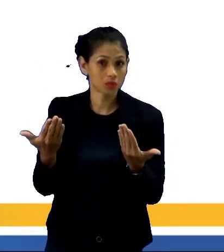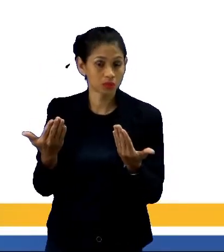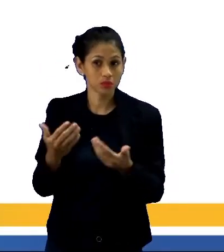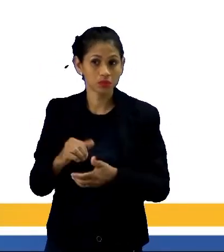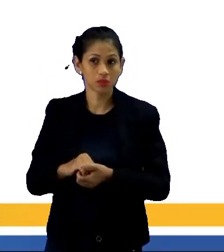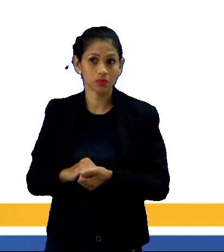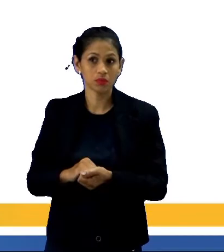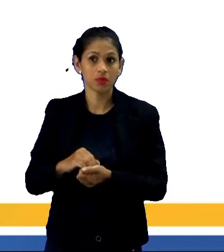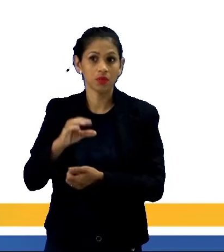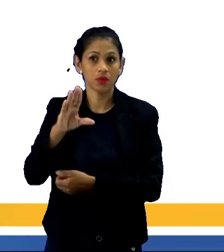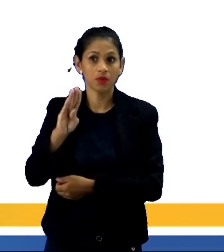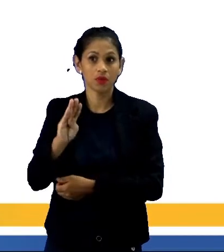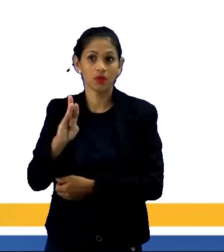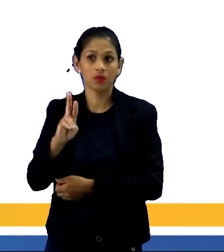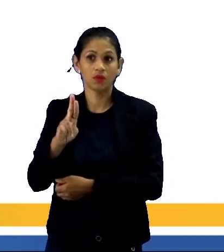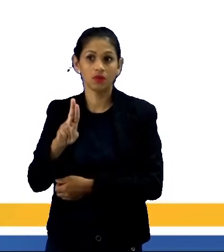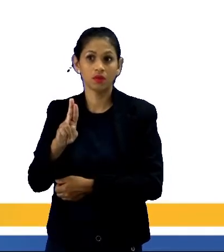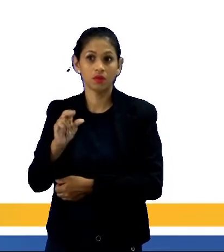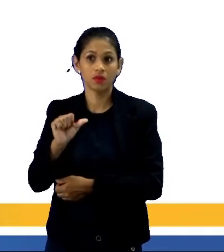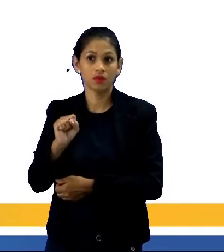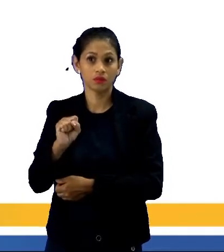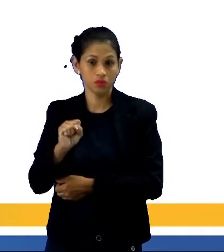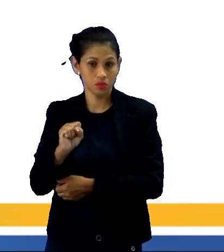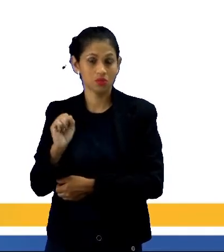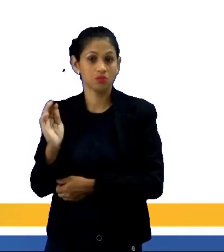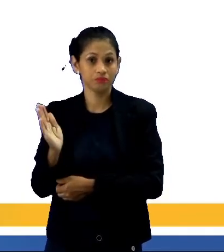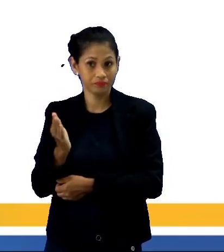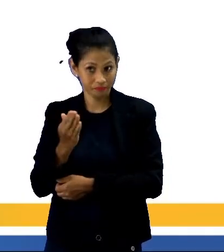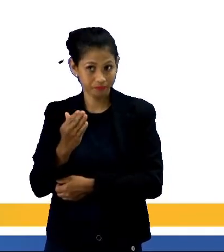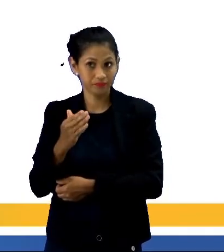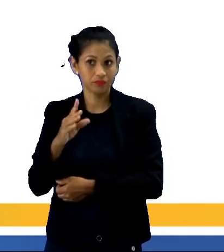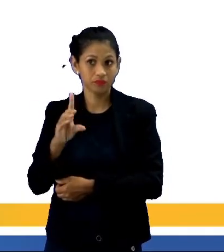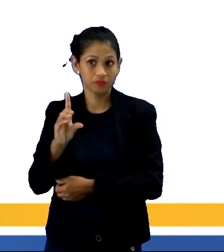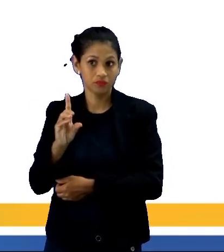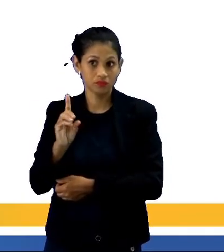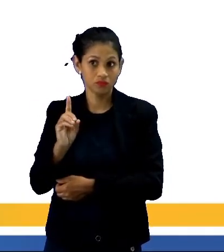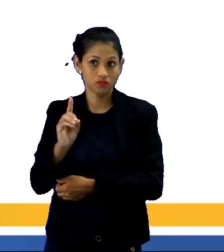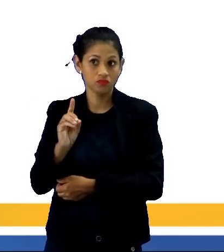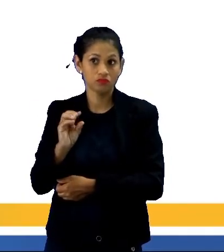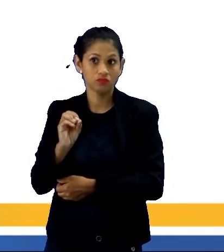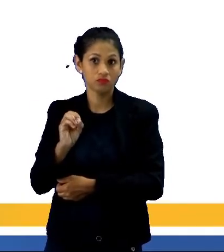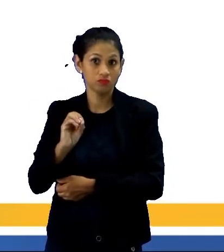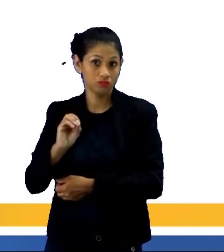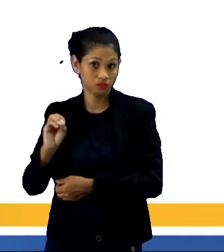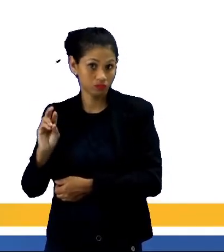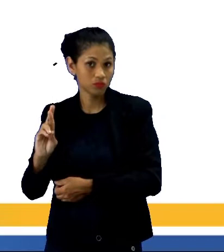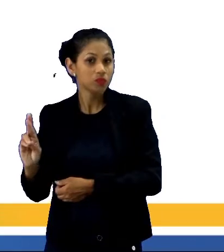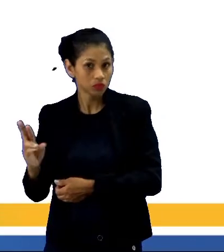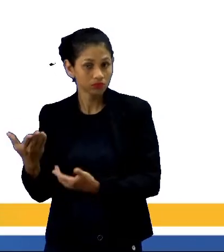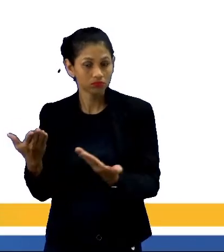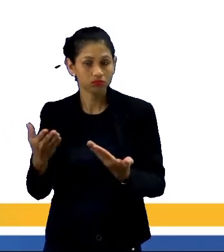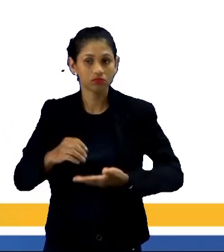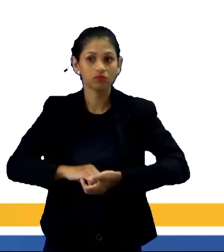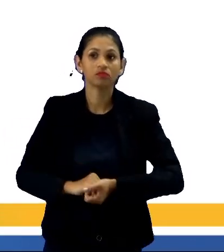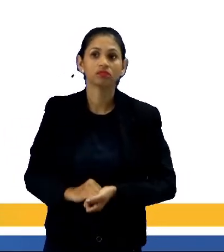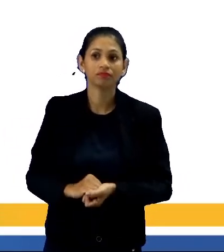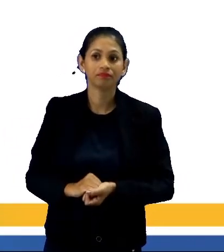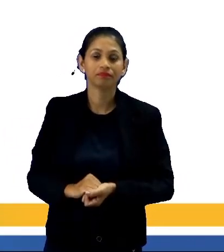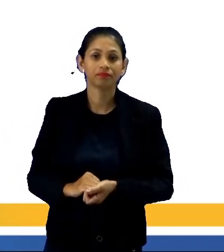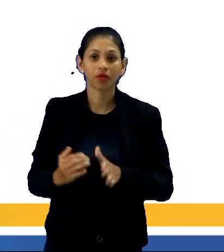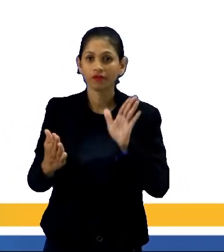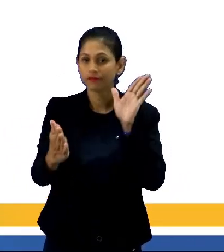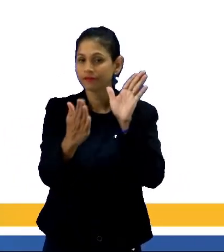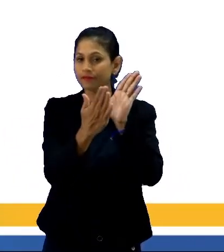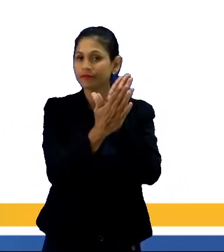door, exatamente, porque bus, né, de ônibus, então essa peça publicitária é anexada na traseira do